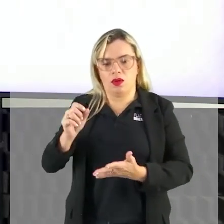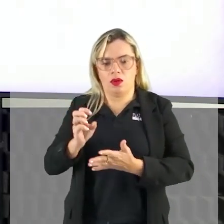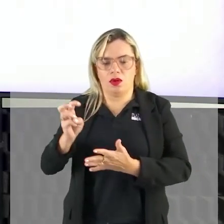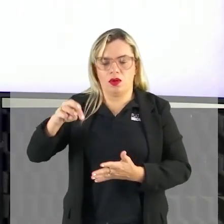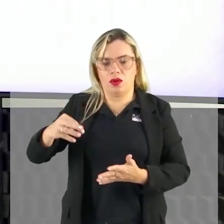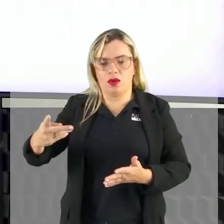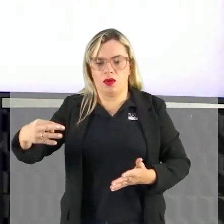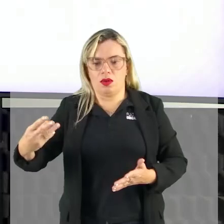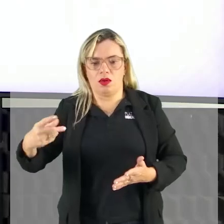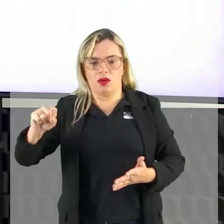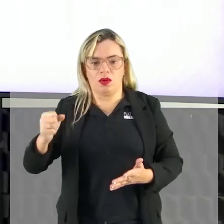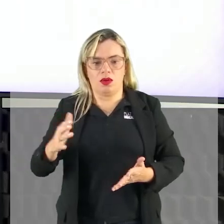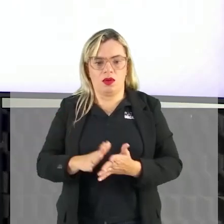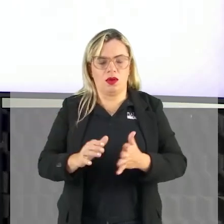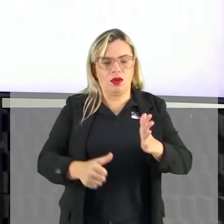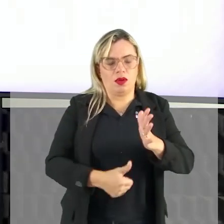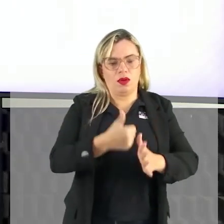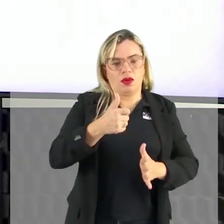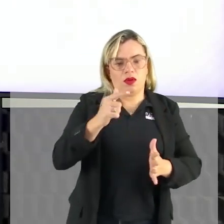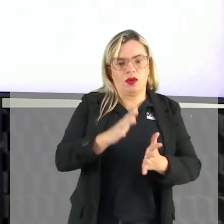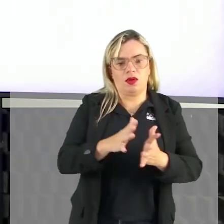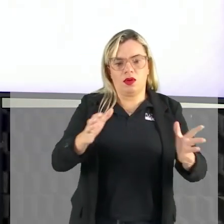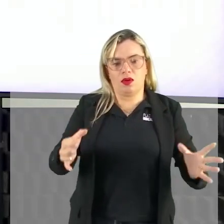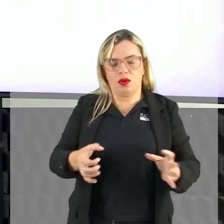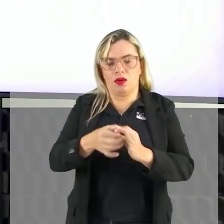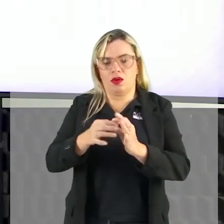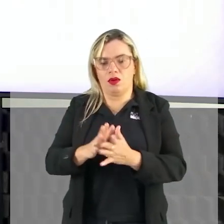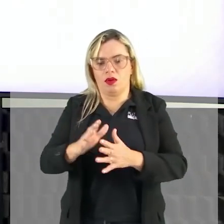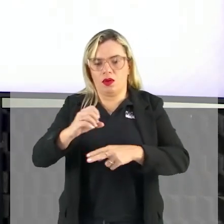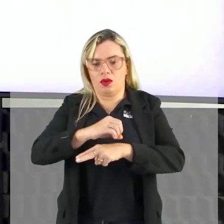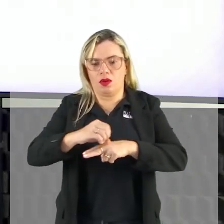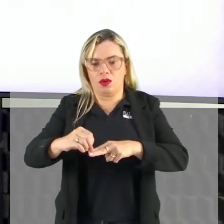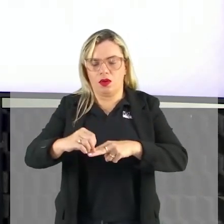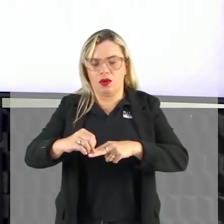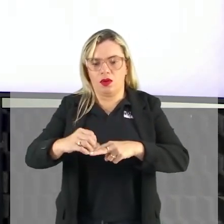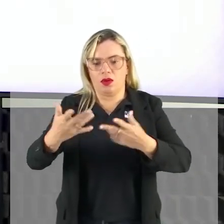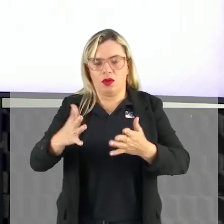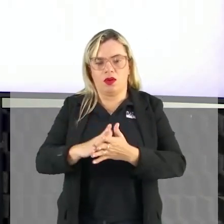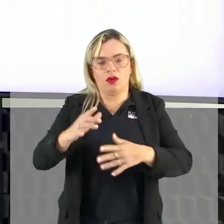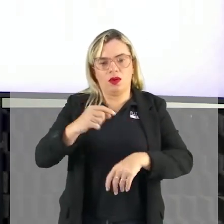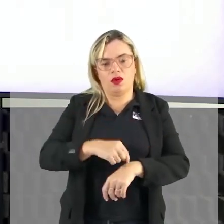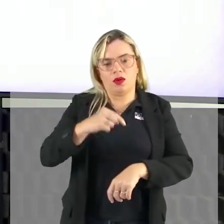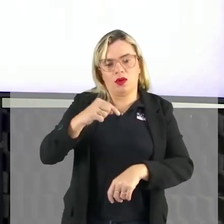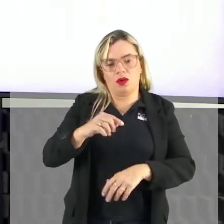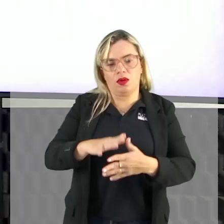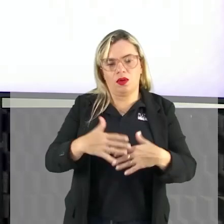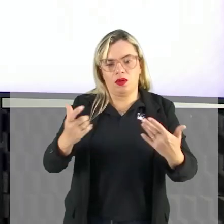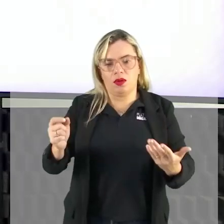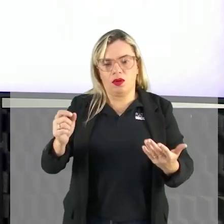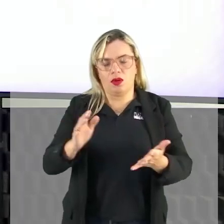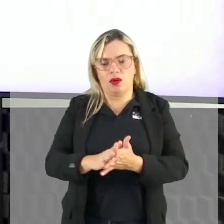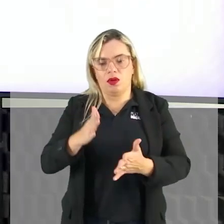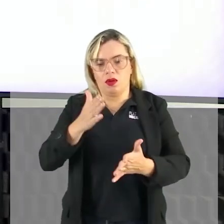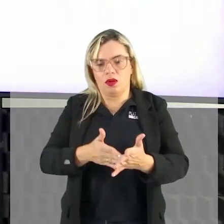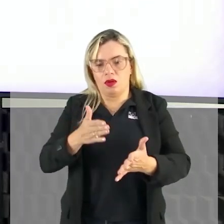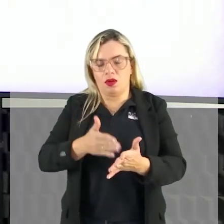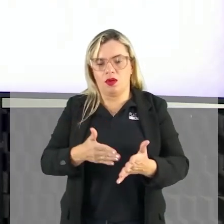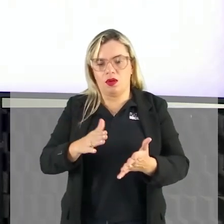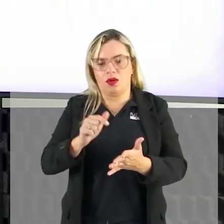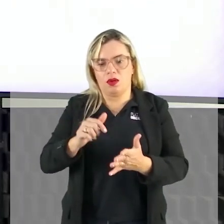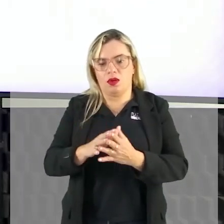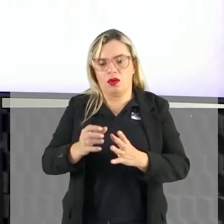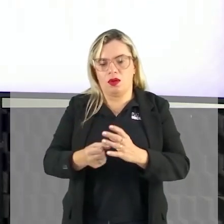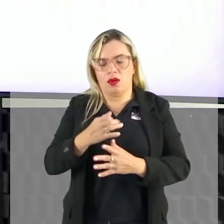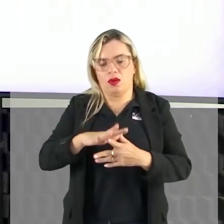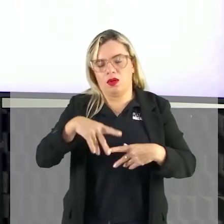né? Então, o primeiro, ele se une aos ribossomos. No momento que ele se une aos ribossomos, ele impede a síntese